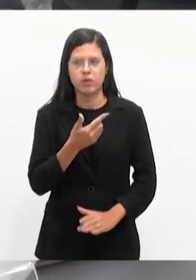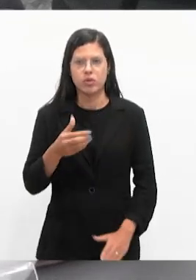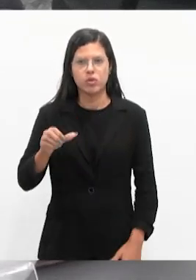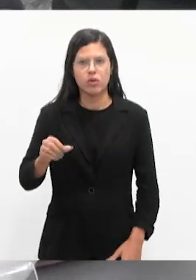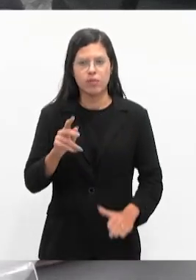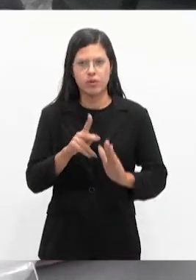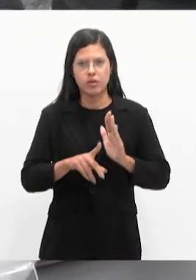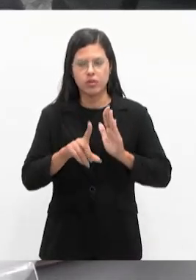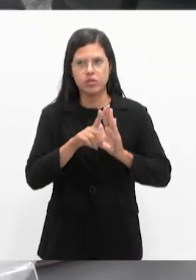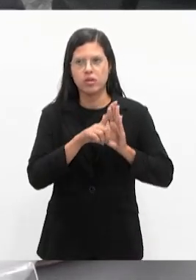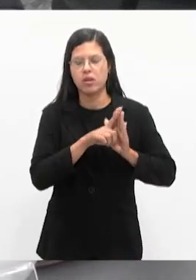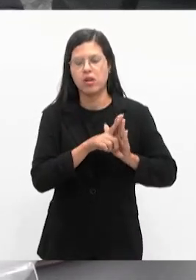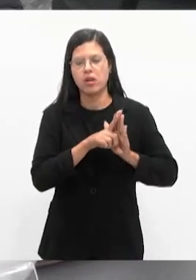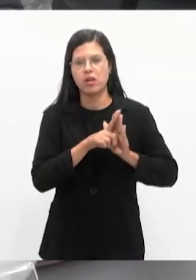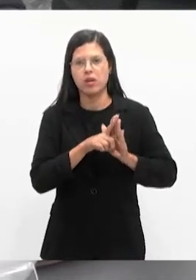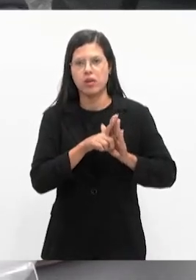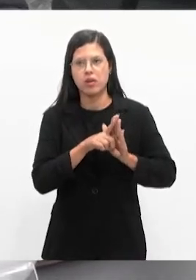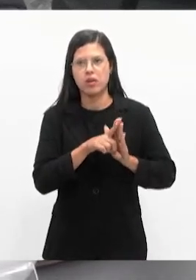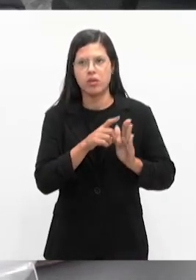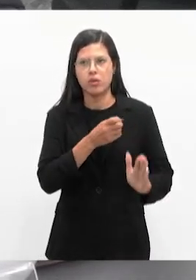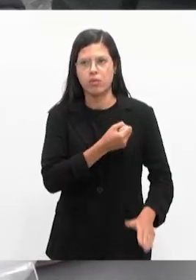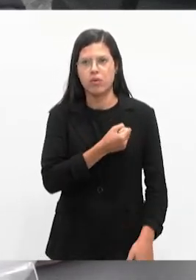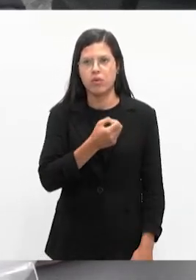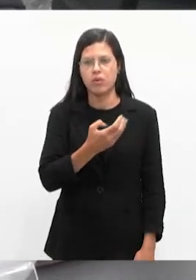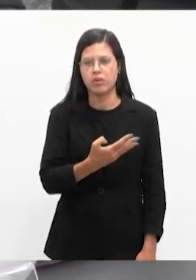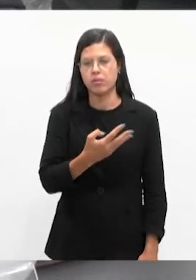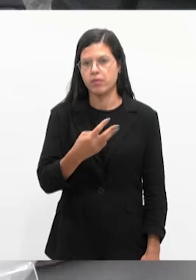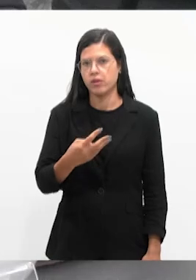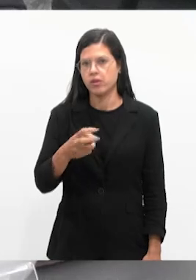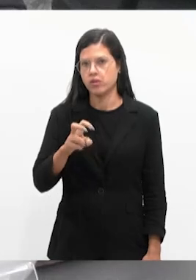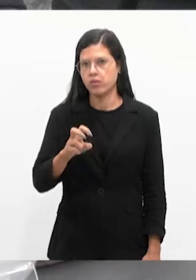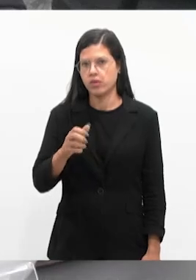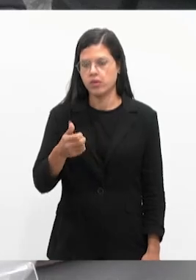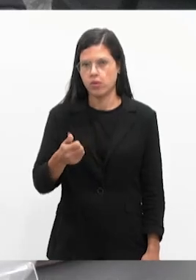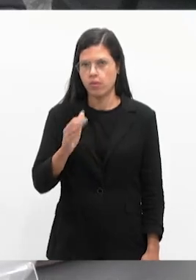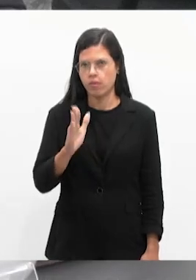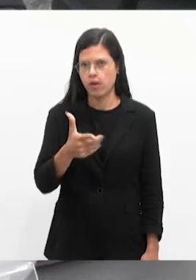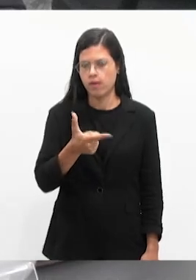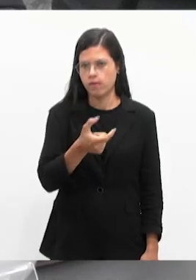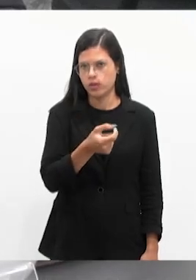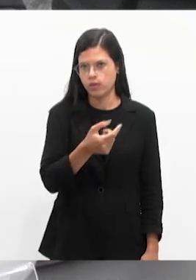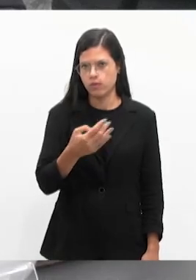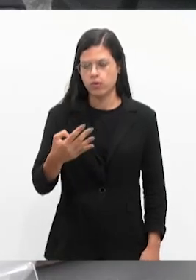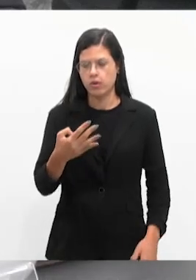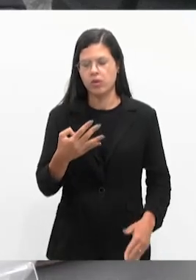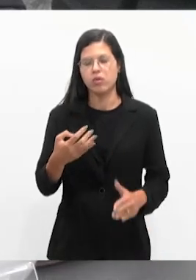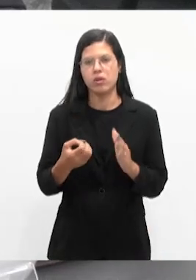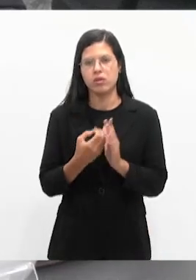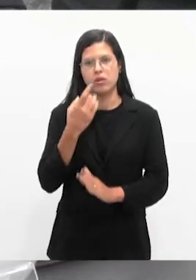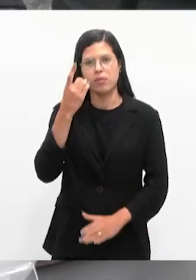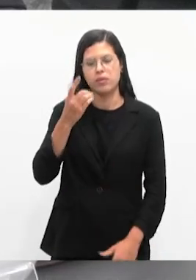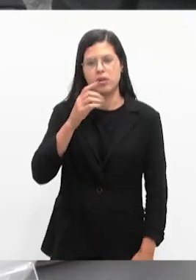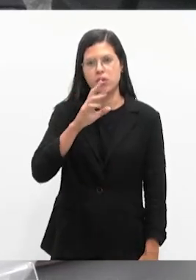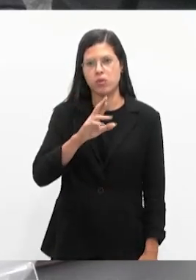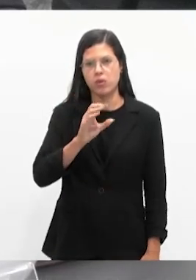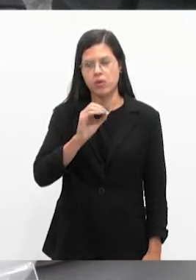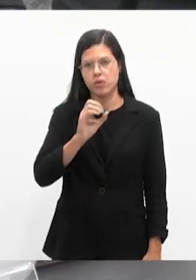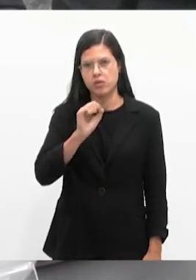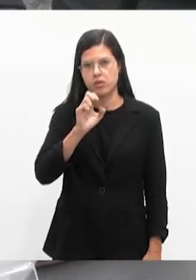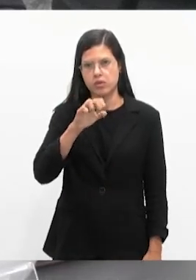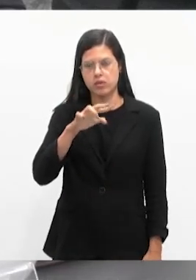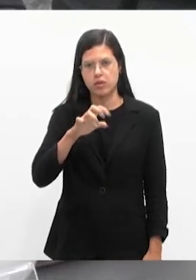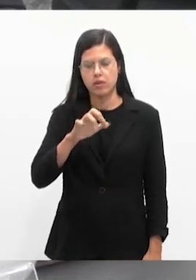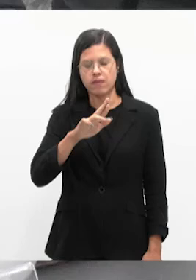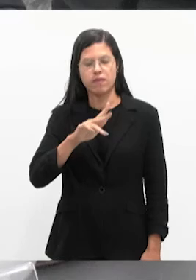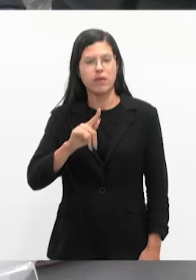lei número 4.351 de 24, de autoria do deputado Rosenberg Reis, que dispõe sobre a não cobrança do